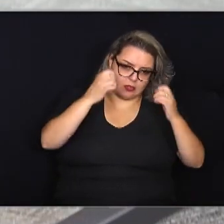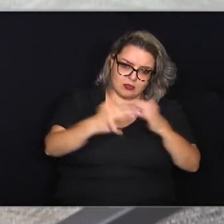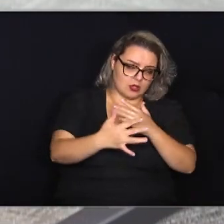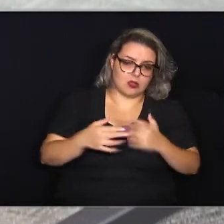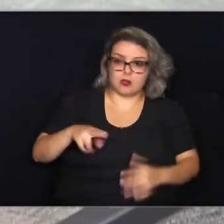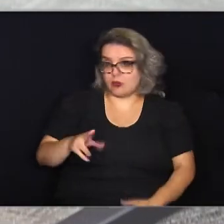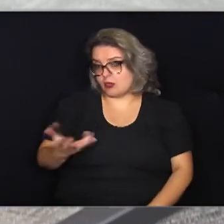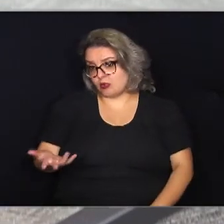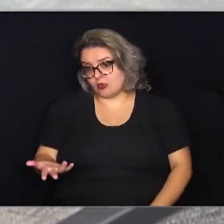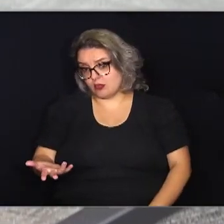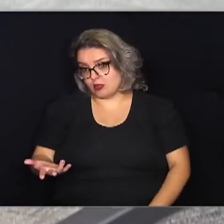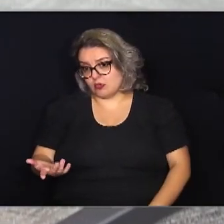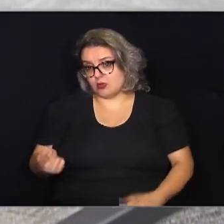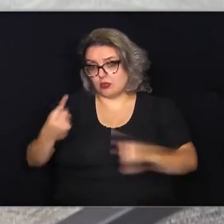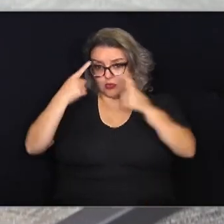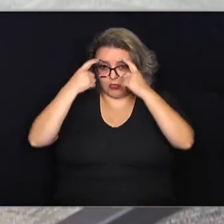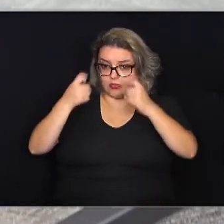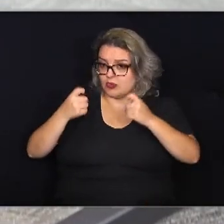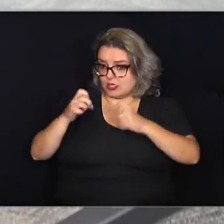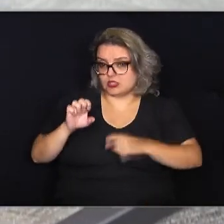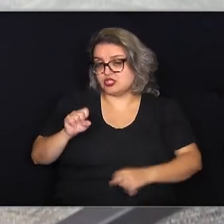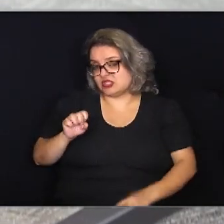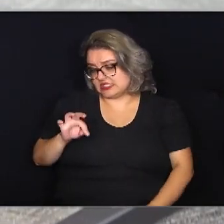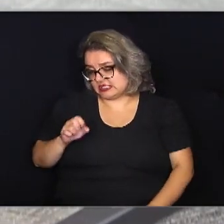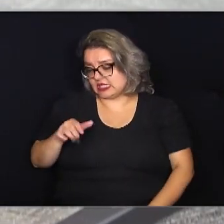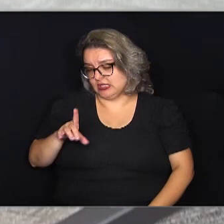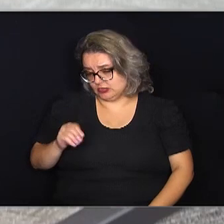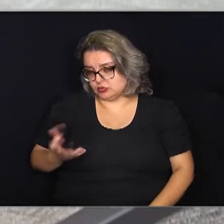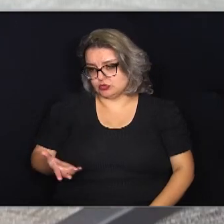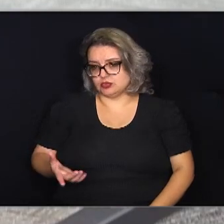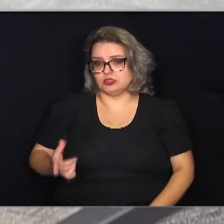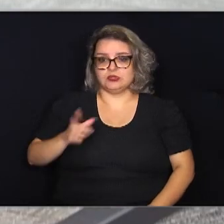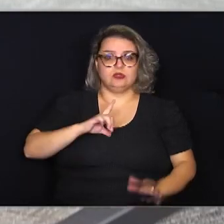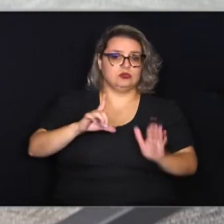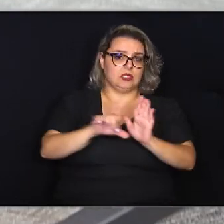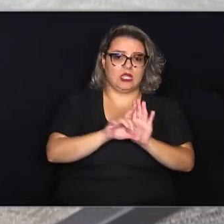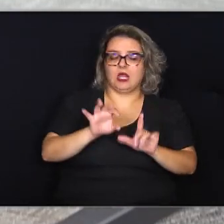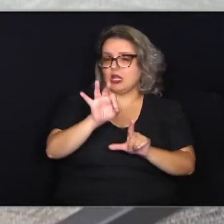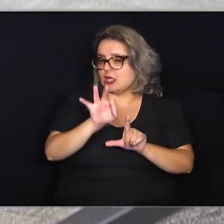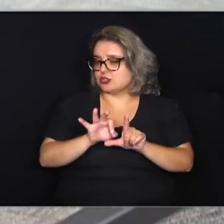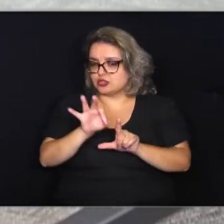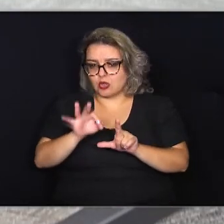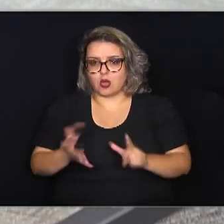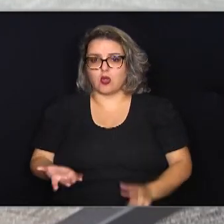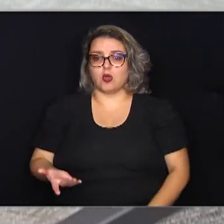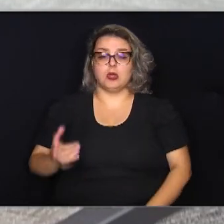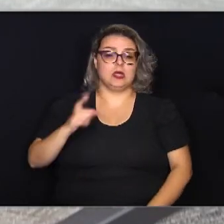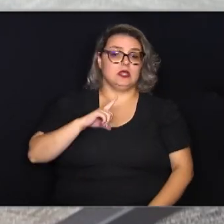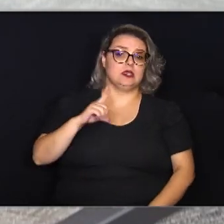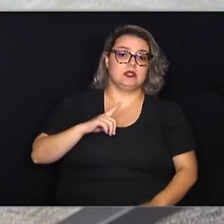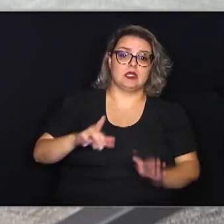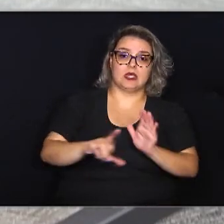pela violência de Estado. Então a gente tem a lei de cotas, nós temos a lei